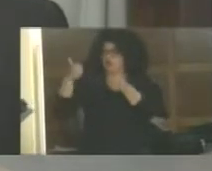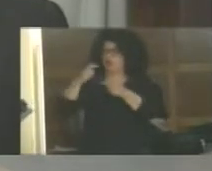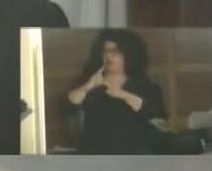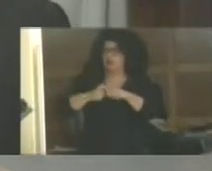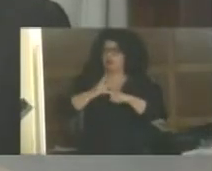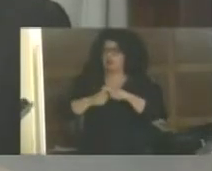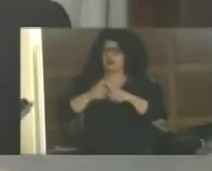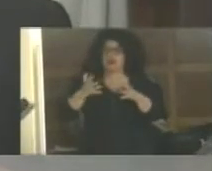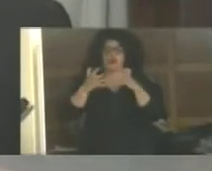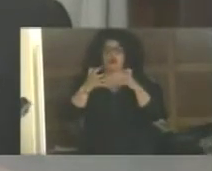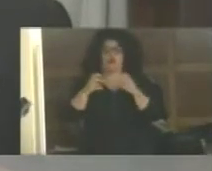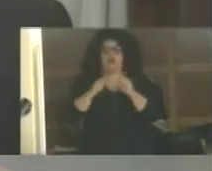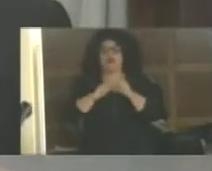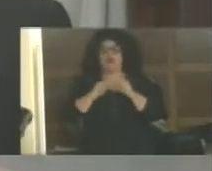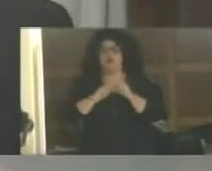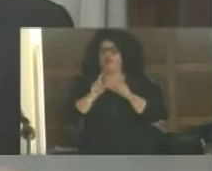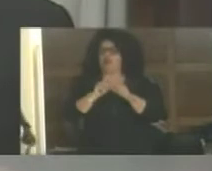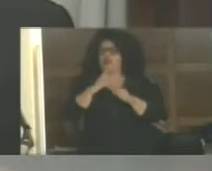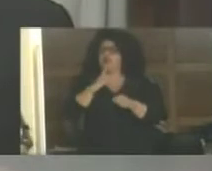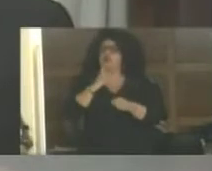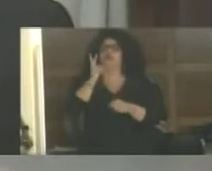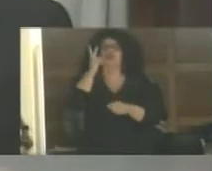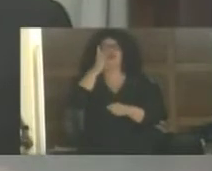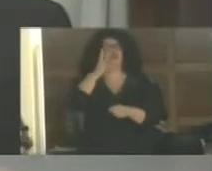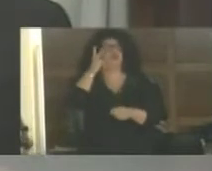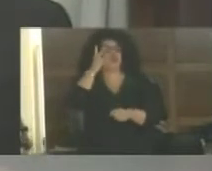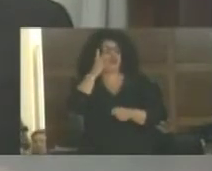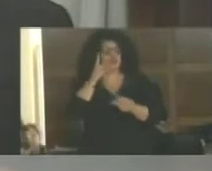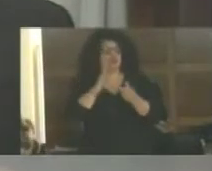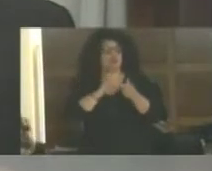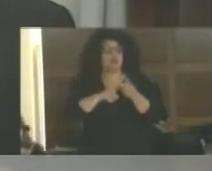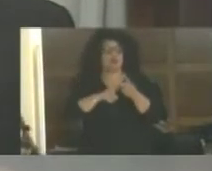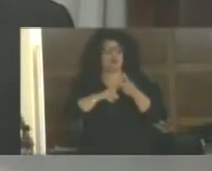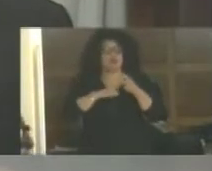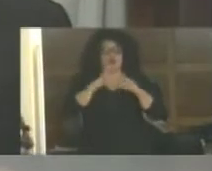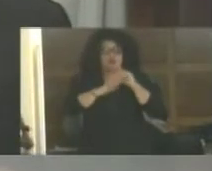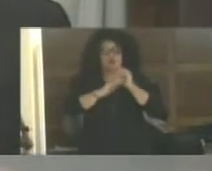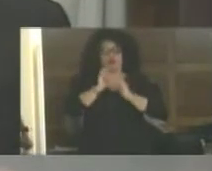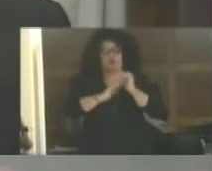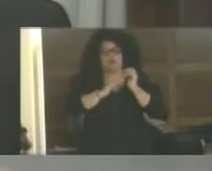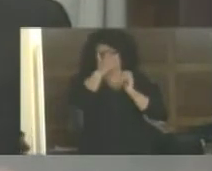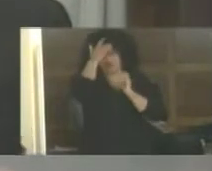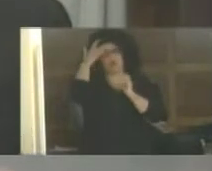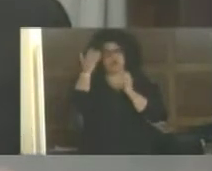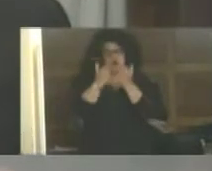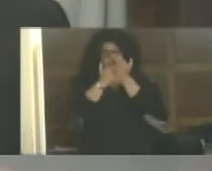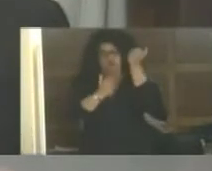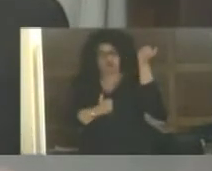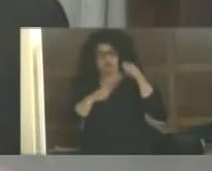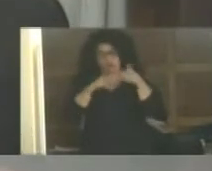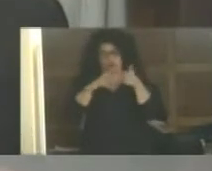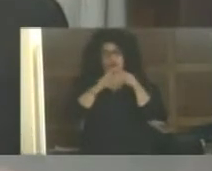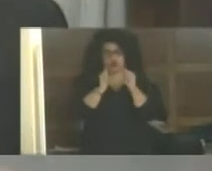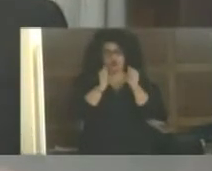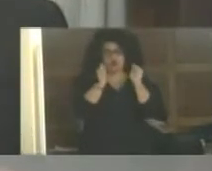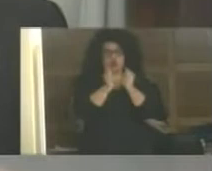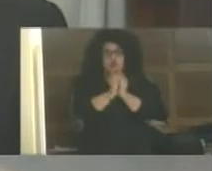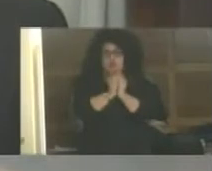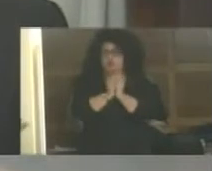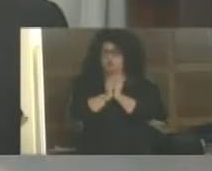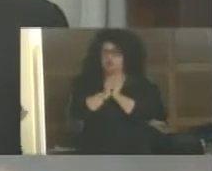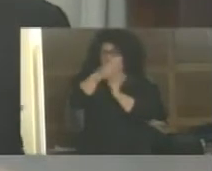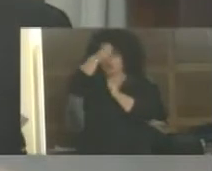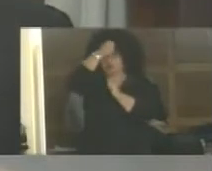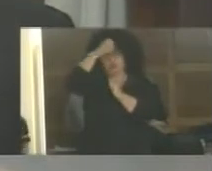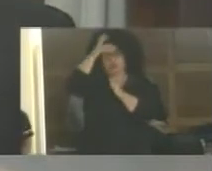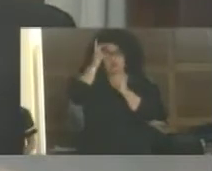porque querem fazer. Não. Tem vereadores, tem assessores por trás, brigando para que o poder público possa olhar e enxergar